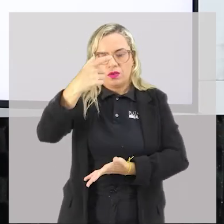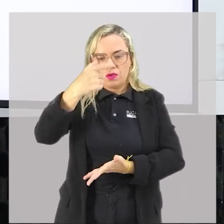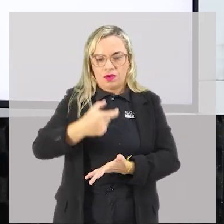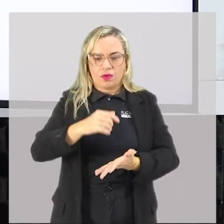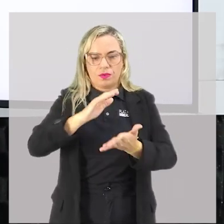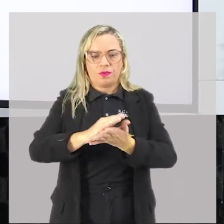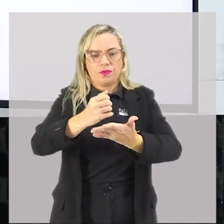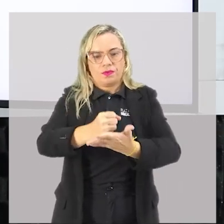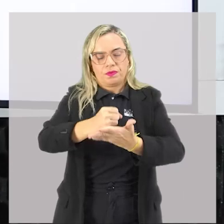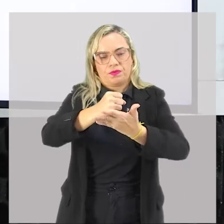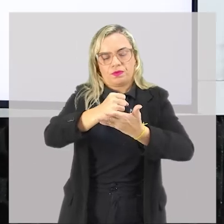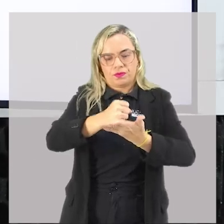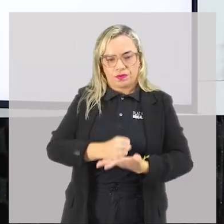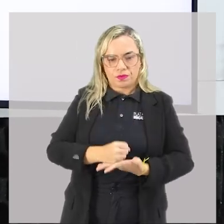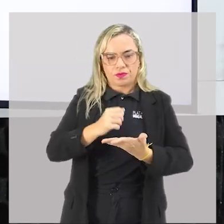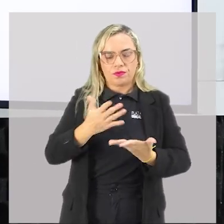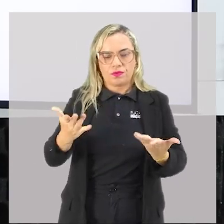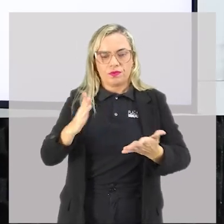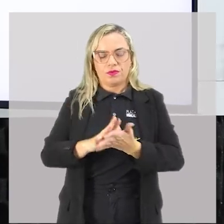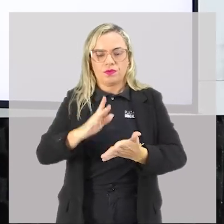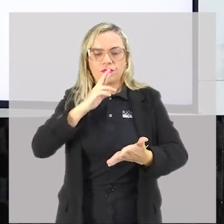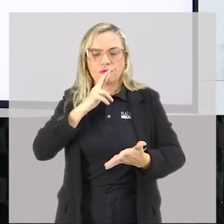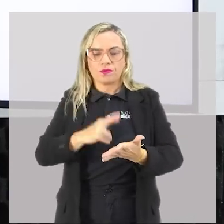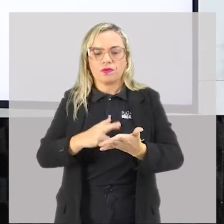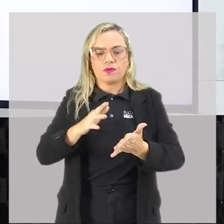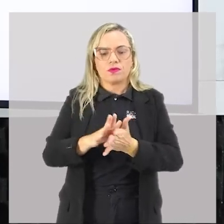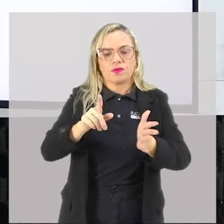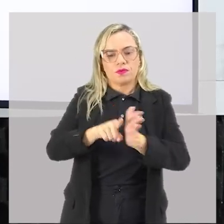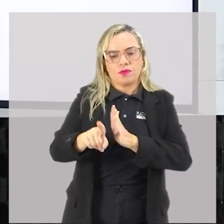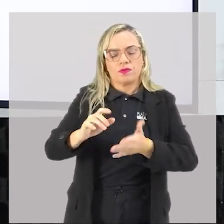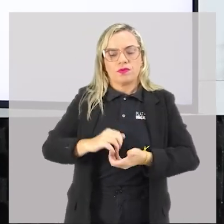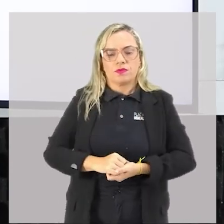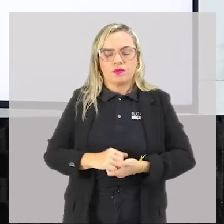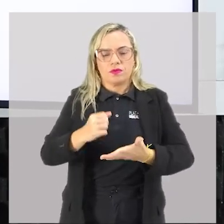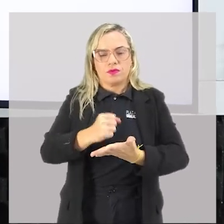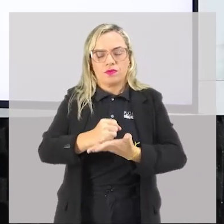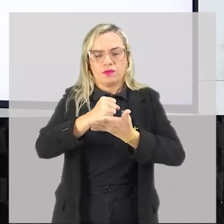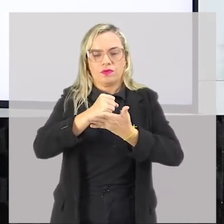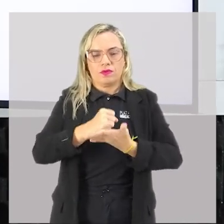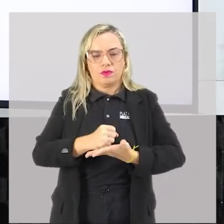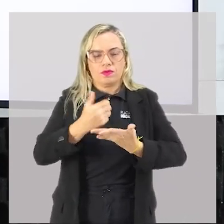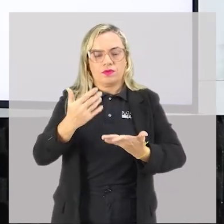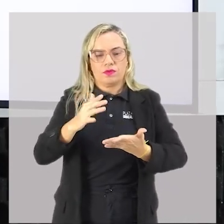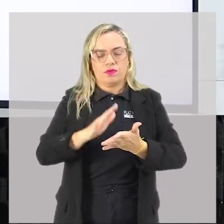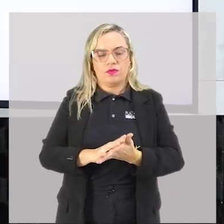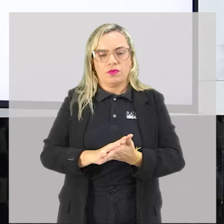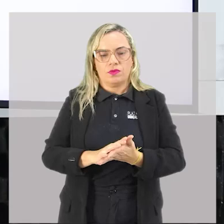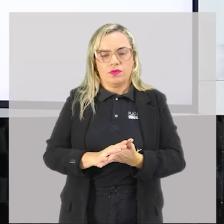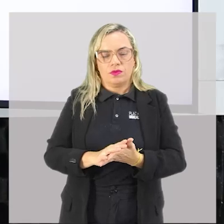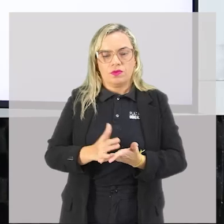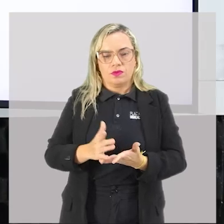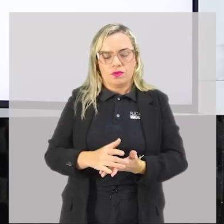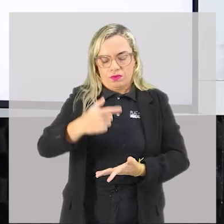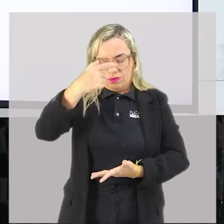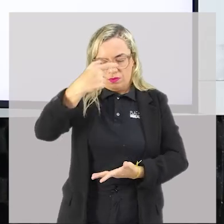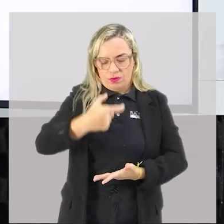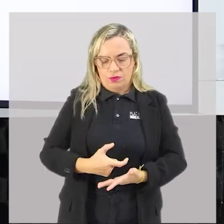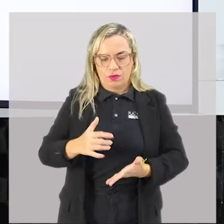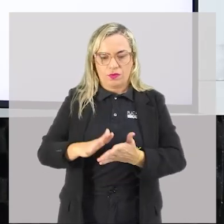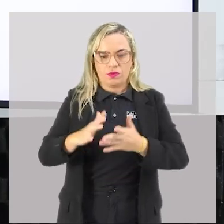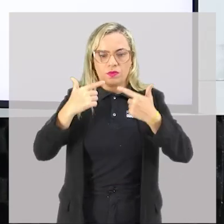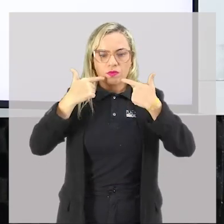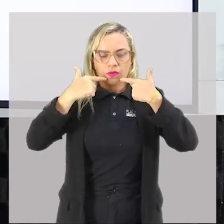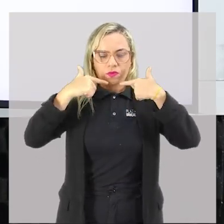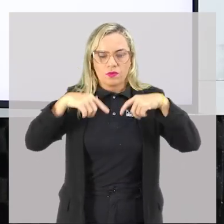por exemplo, na capacidade de responder as perguntas, vai ajudar que você revise a linguagem corporal